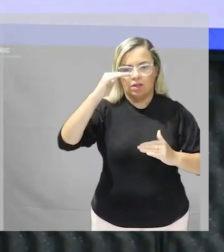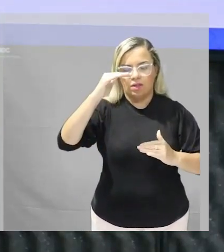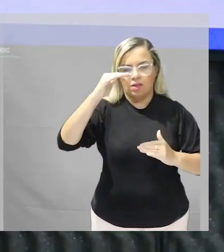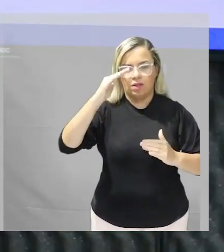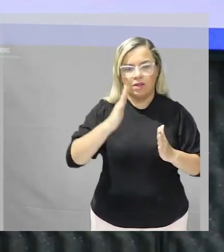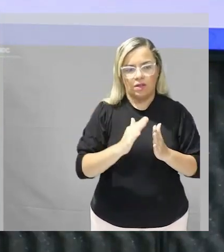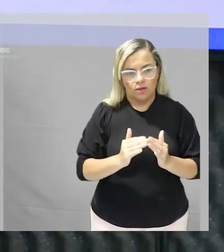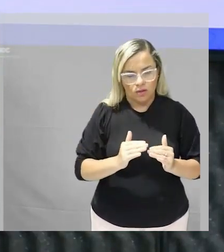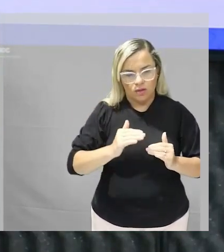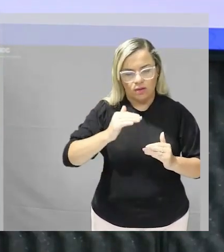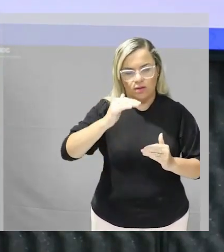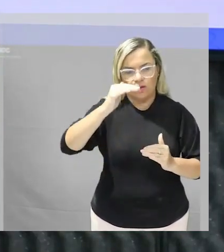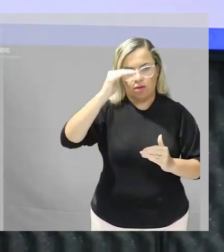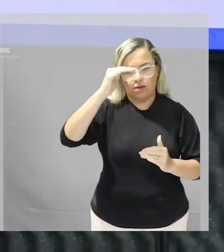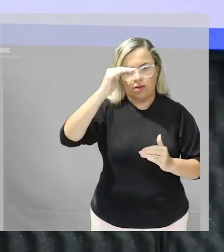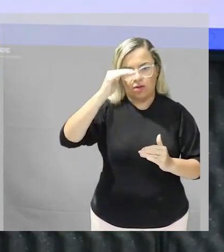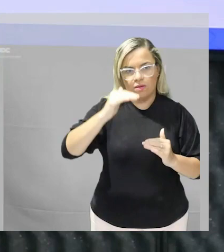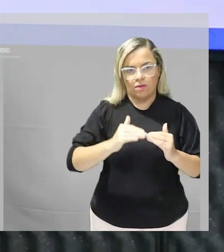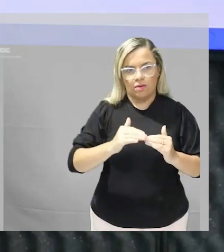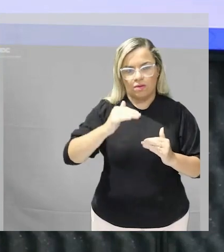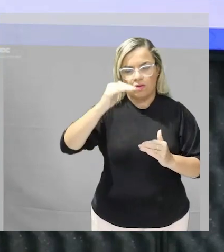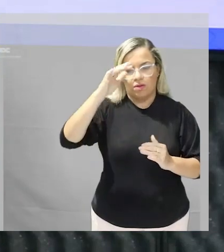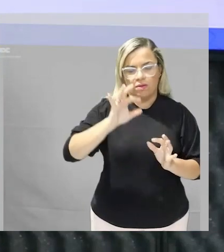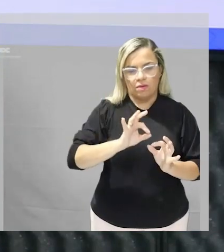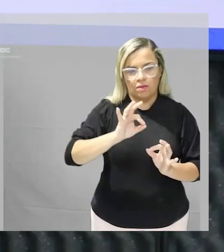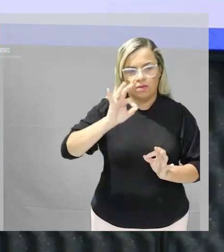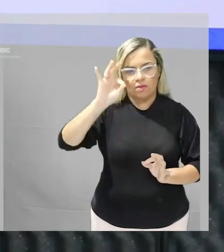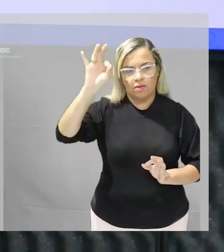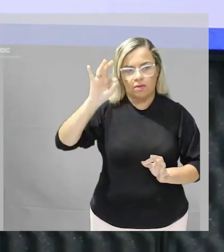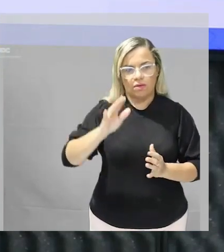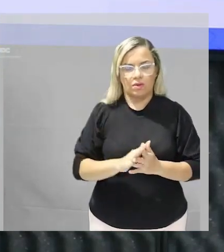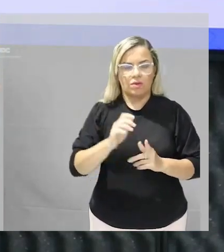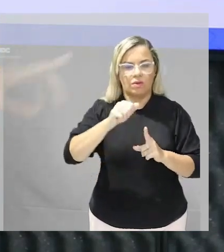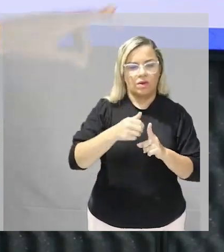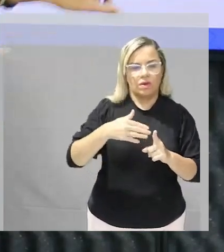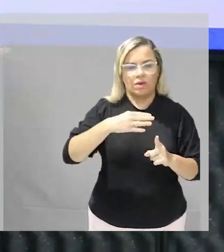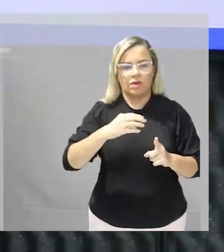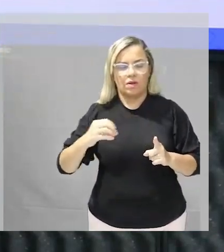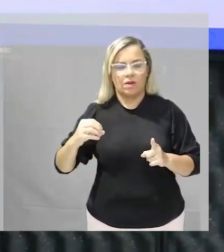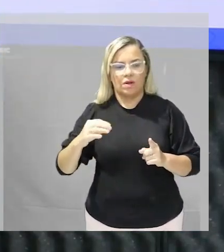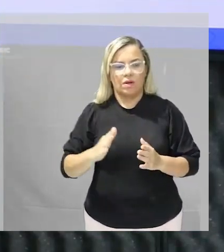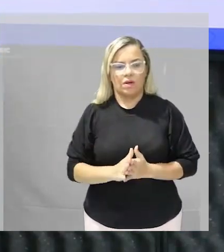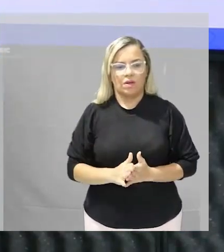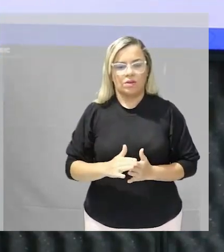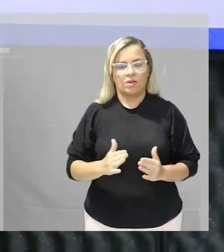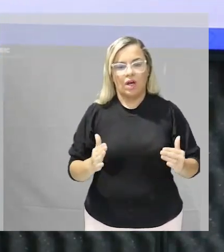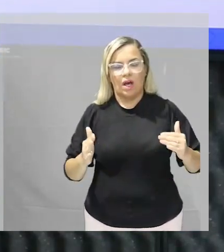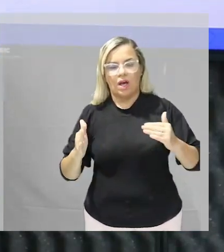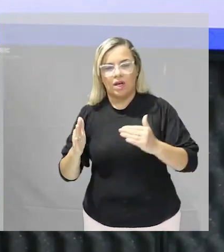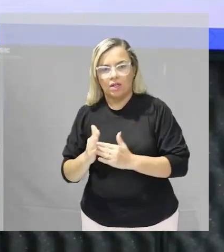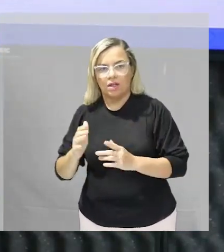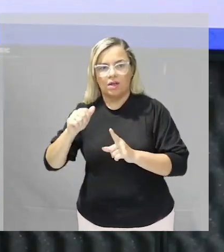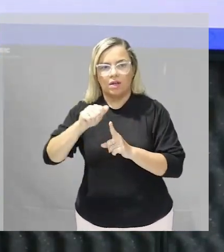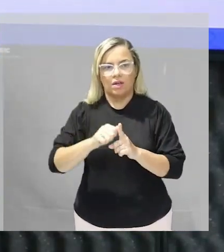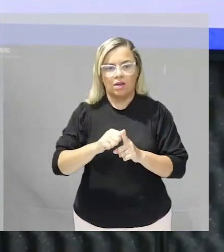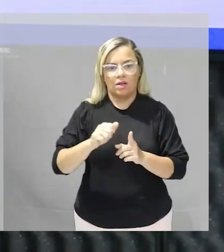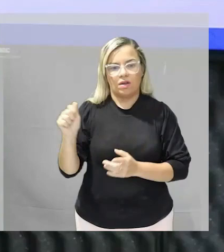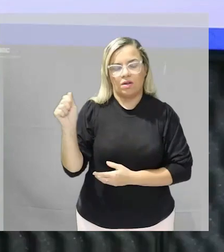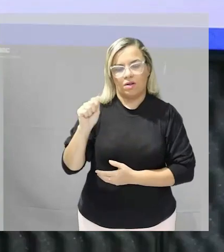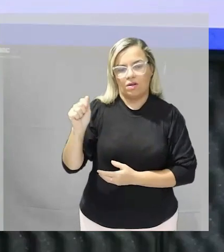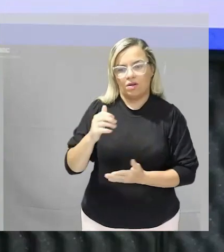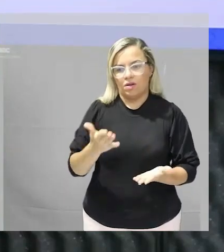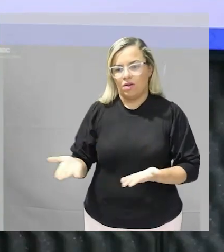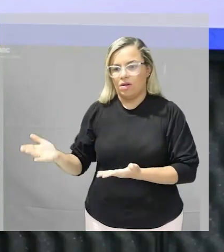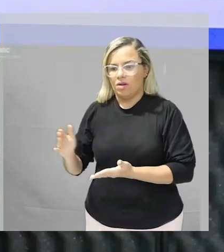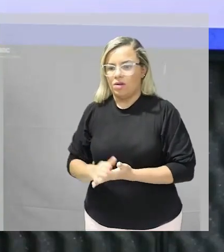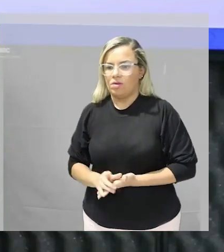crescente linear uma linha tem como não tem gente se você fosse ligar ó Foi uma linha mas